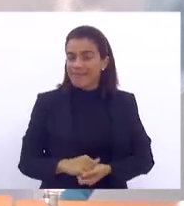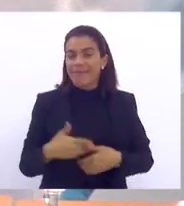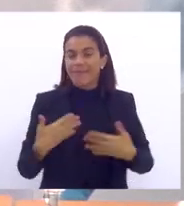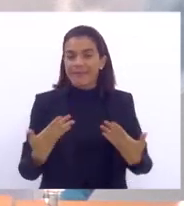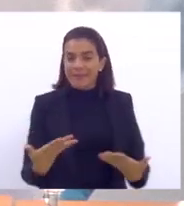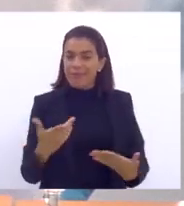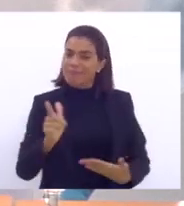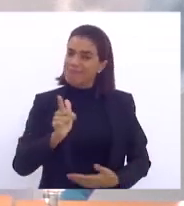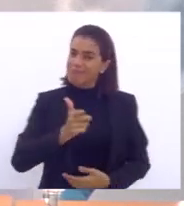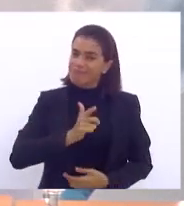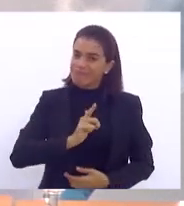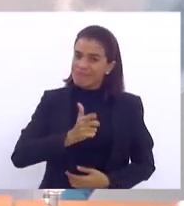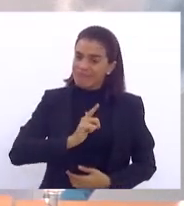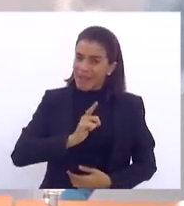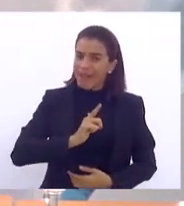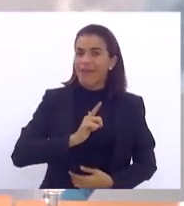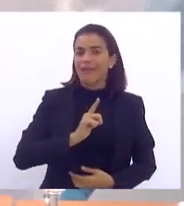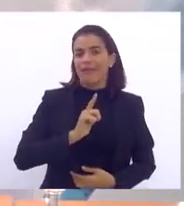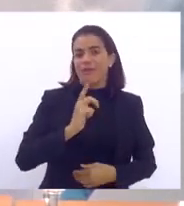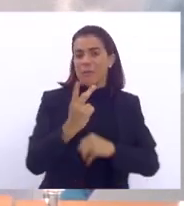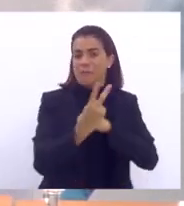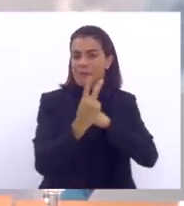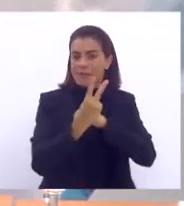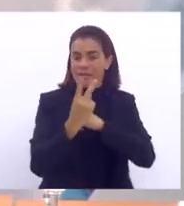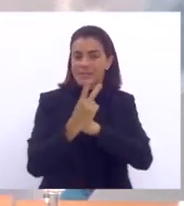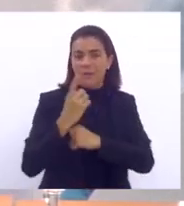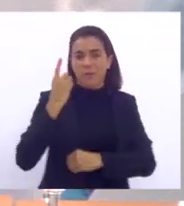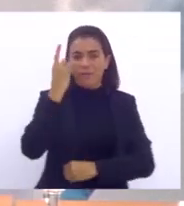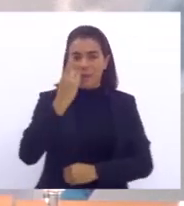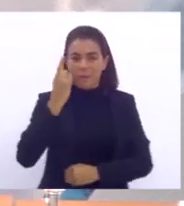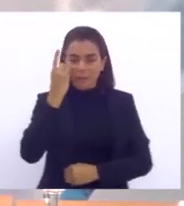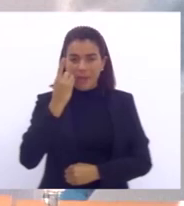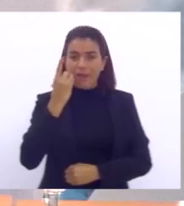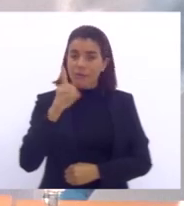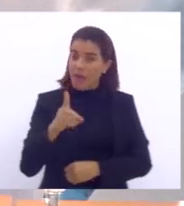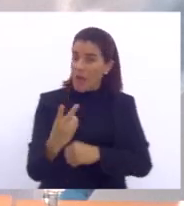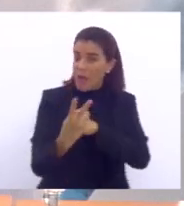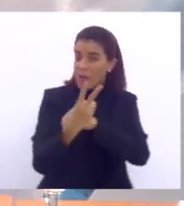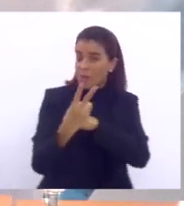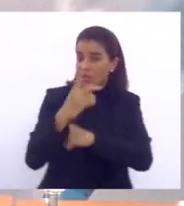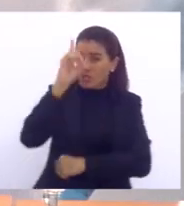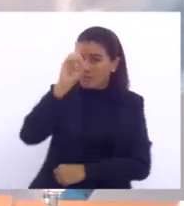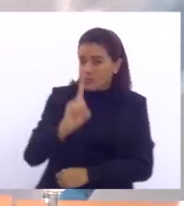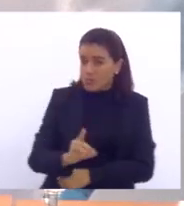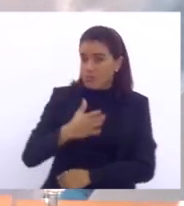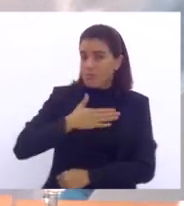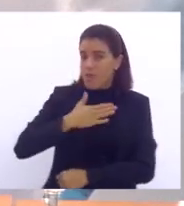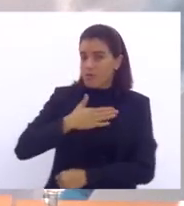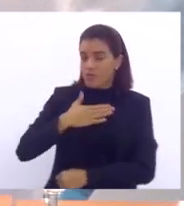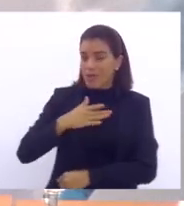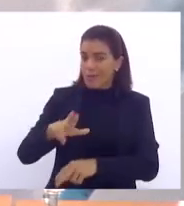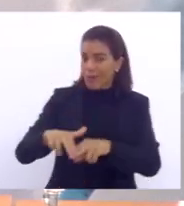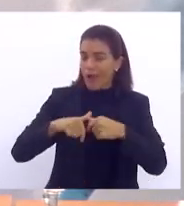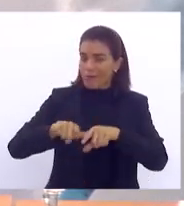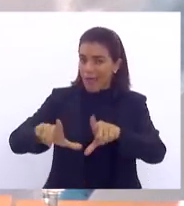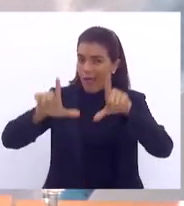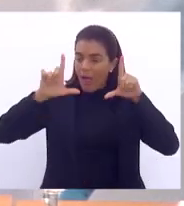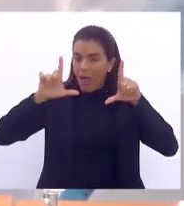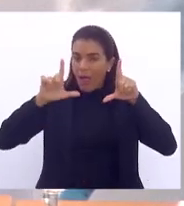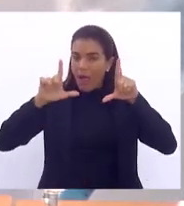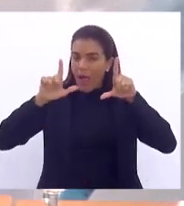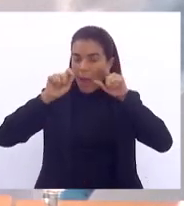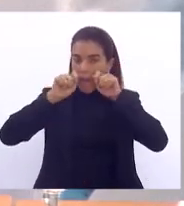de de imunidade parlamentar é de verdade proteger os nossos direitos devido à exposição que a gente